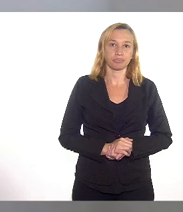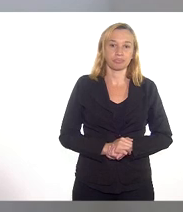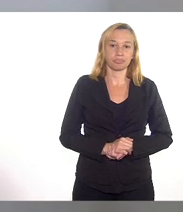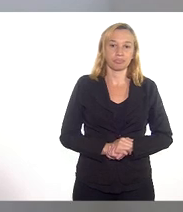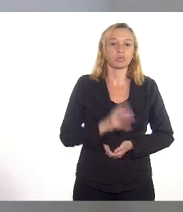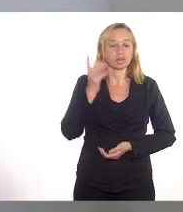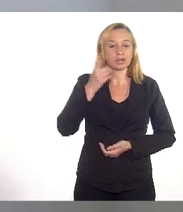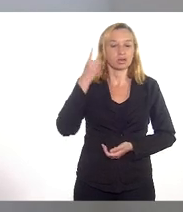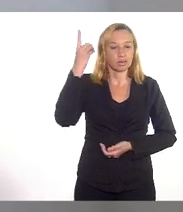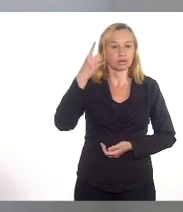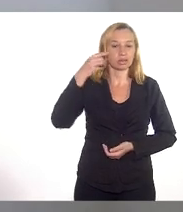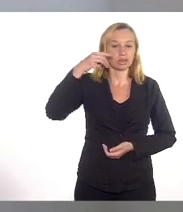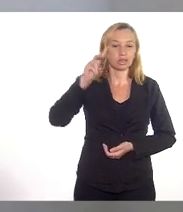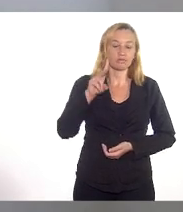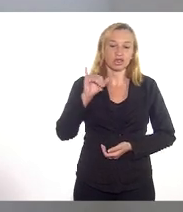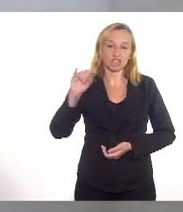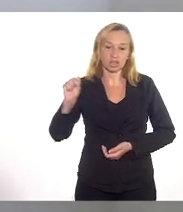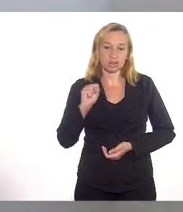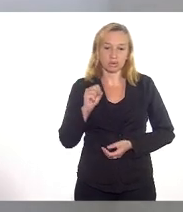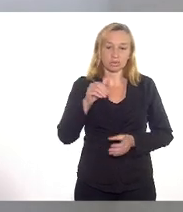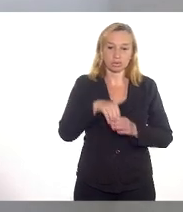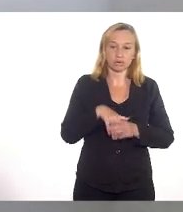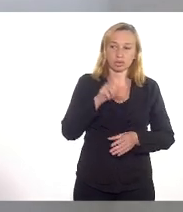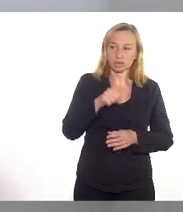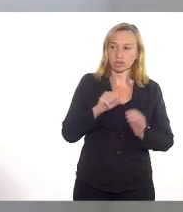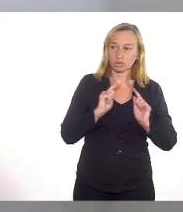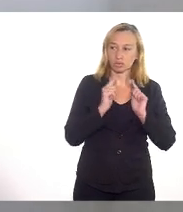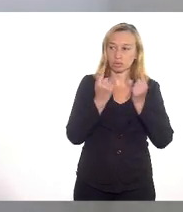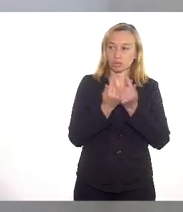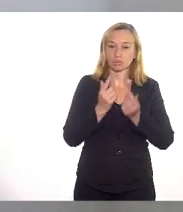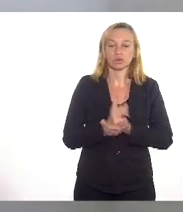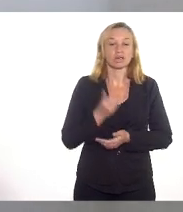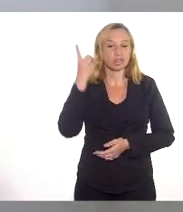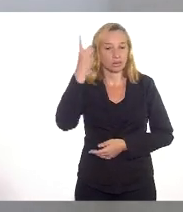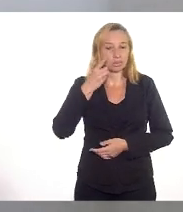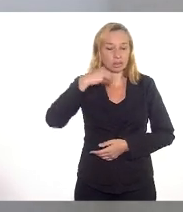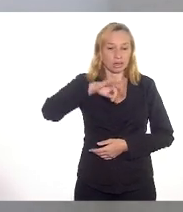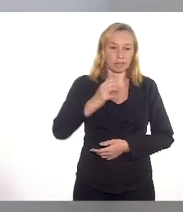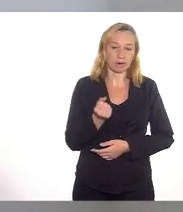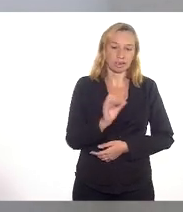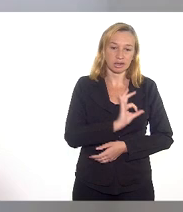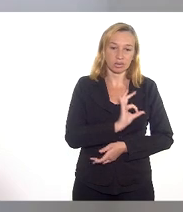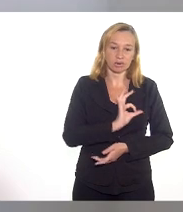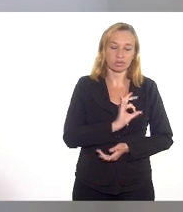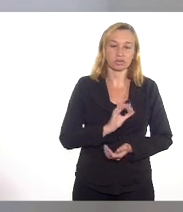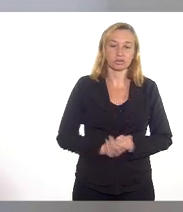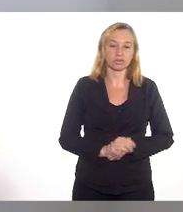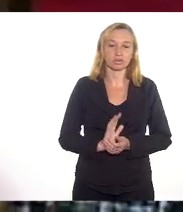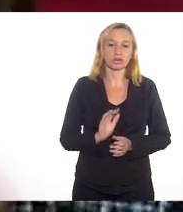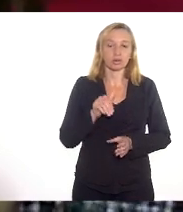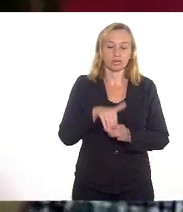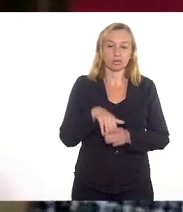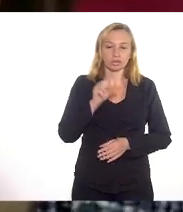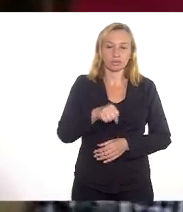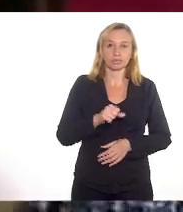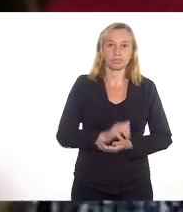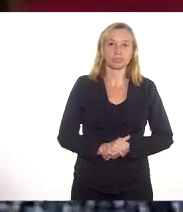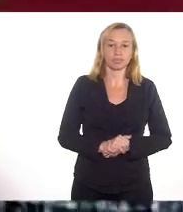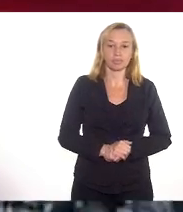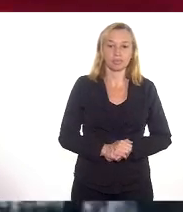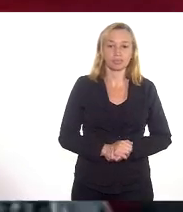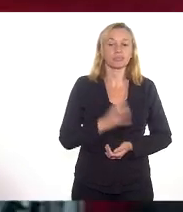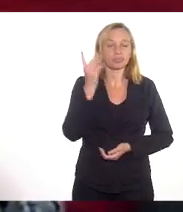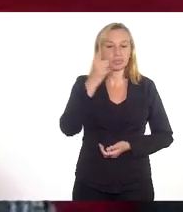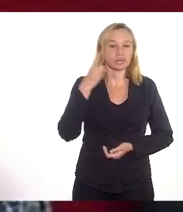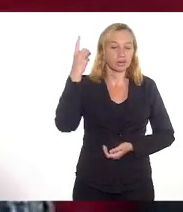Deputado Marcos Vinícius votou sim no grupo. Deputada Marta Rocha. Voto sim.